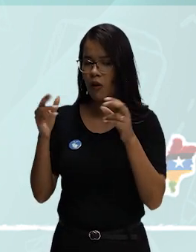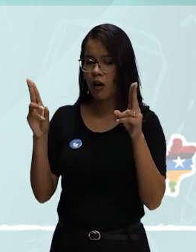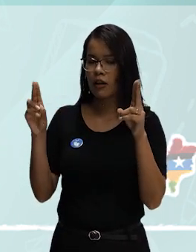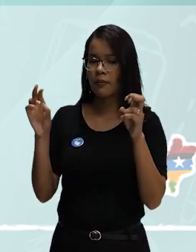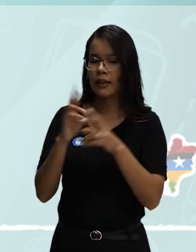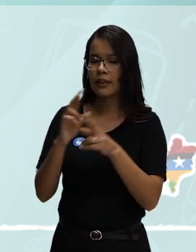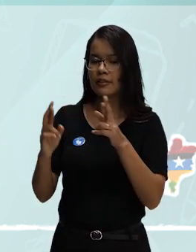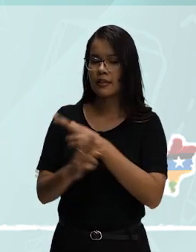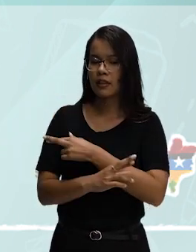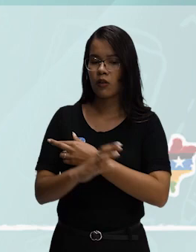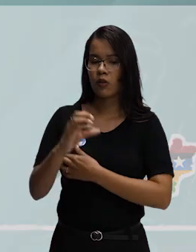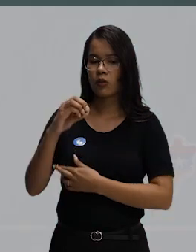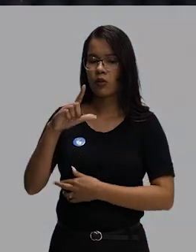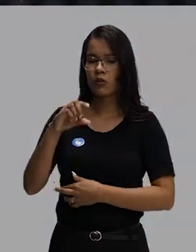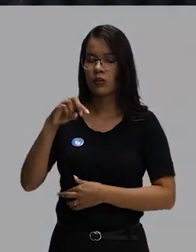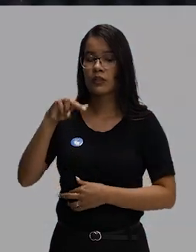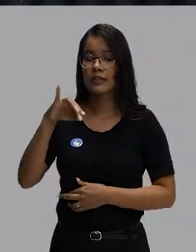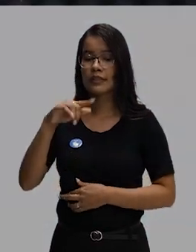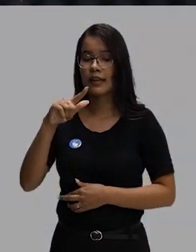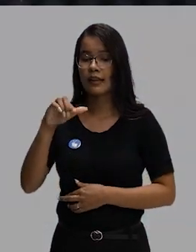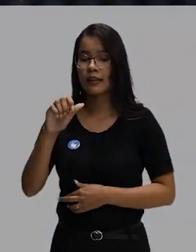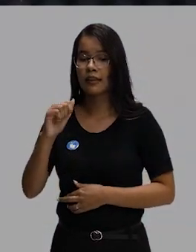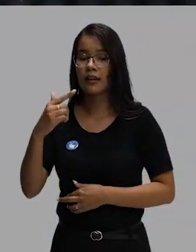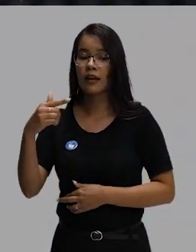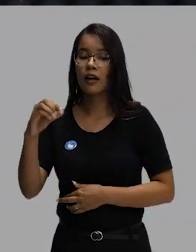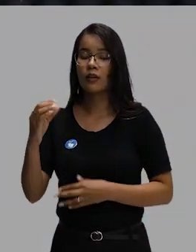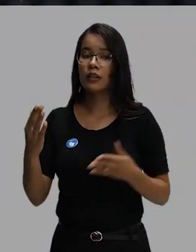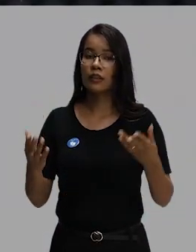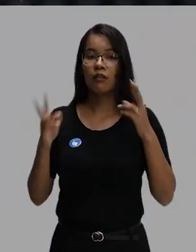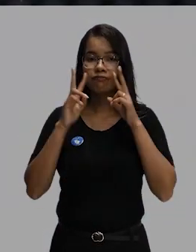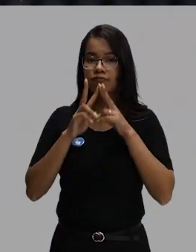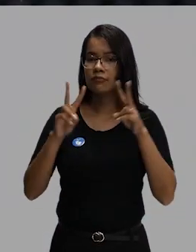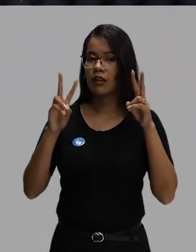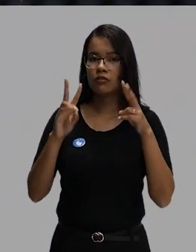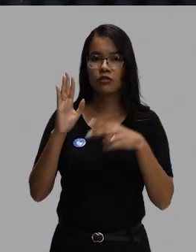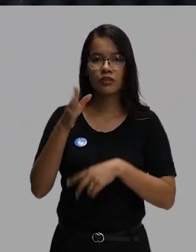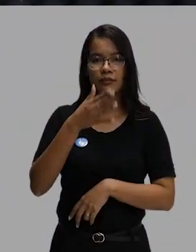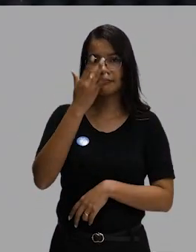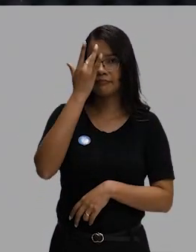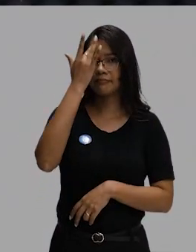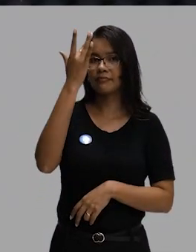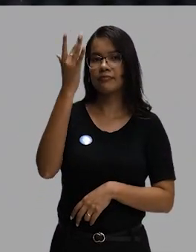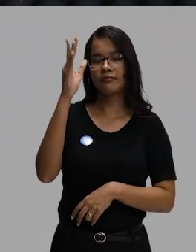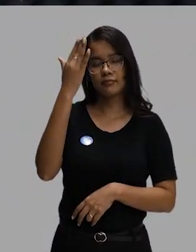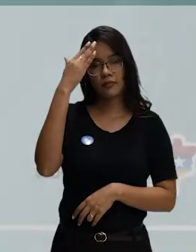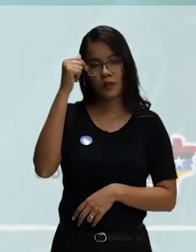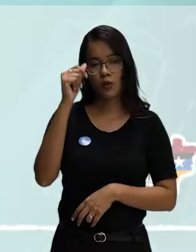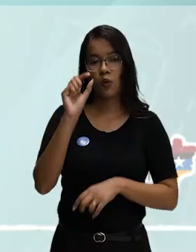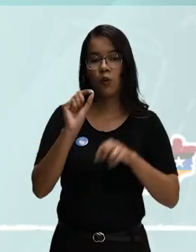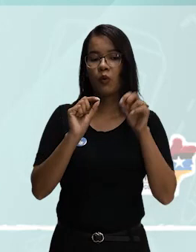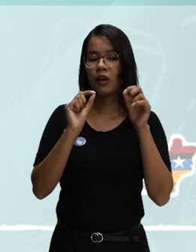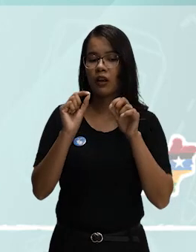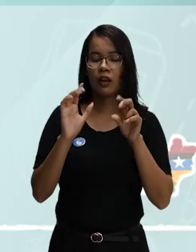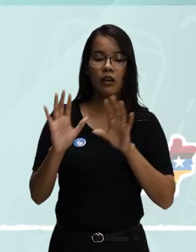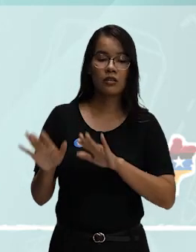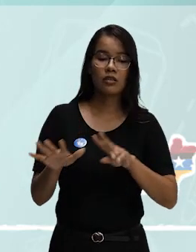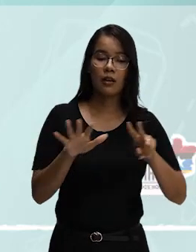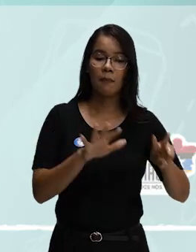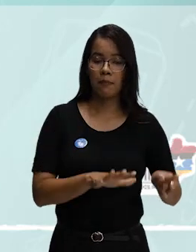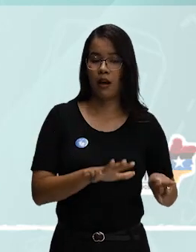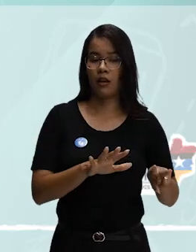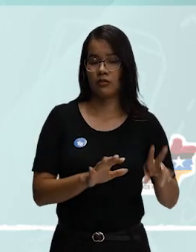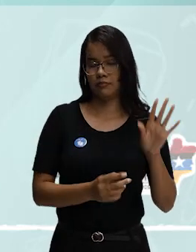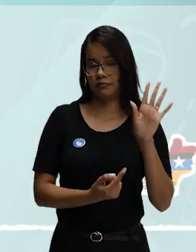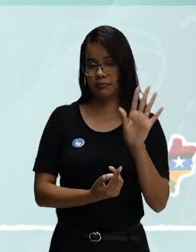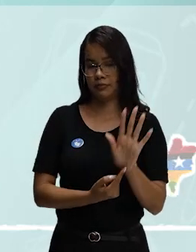cara, nós já sabemos o que a Semana de Arte Moderna representou. Então, quando eu digo aqui, ó, linguagem rebuscada